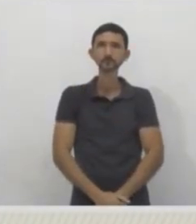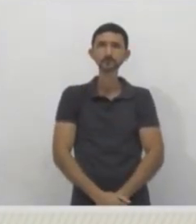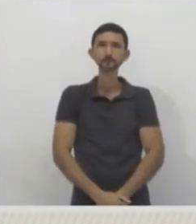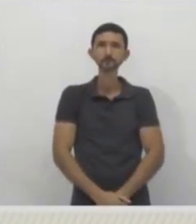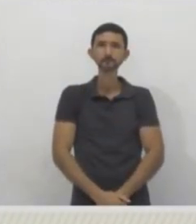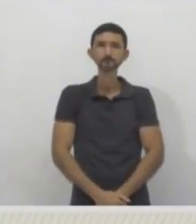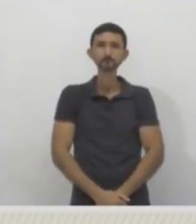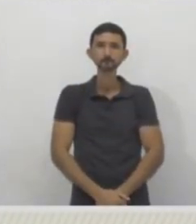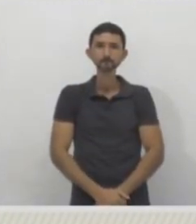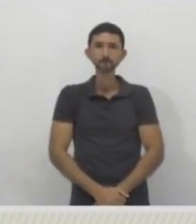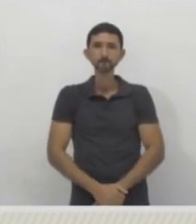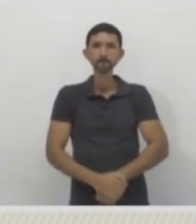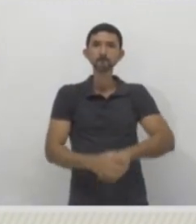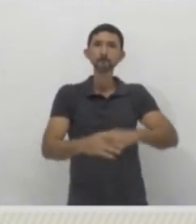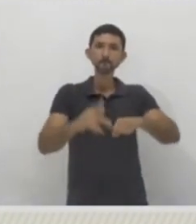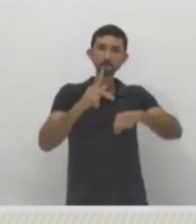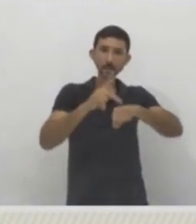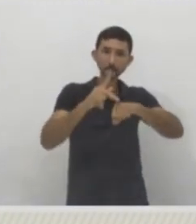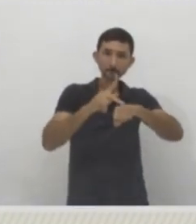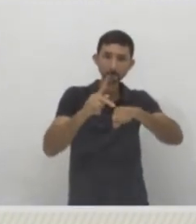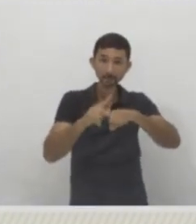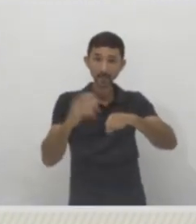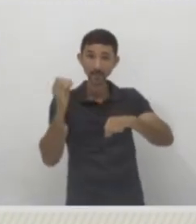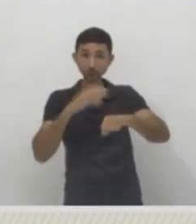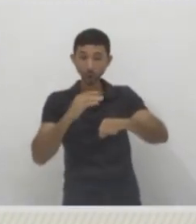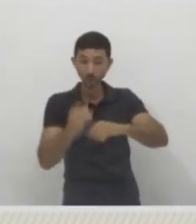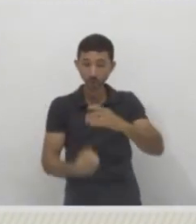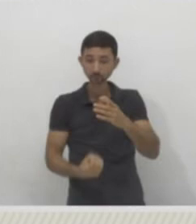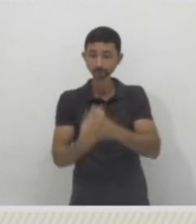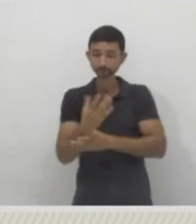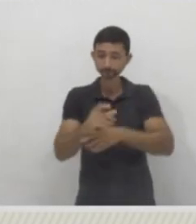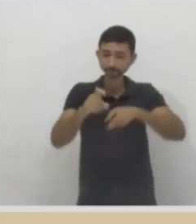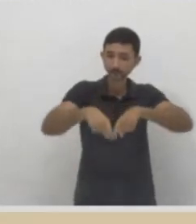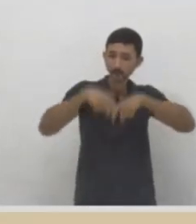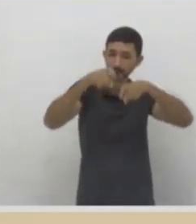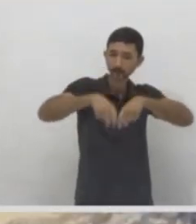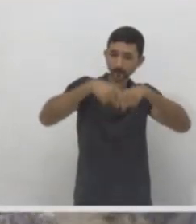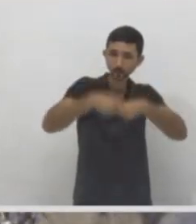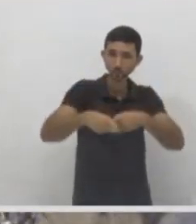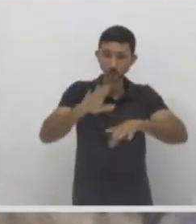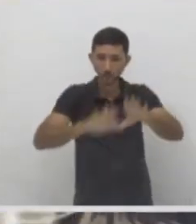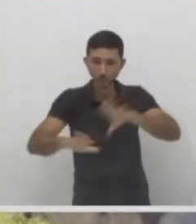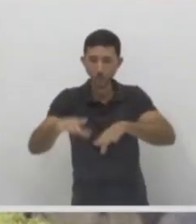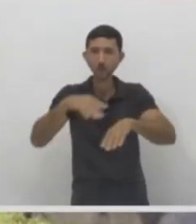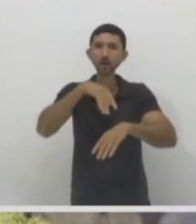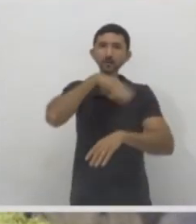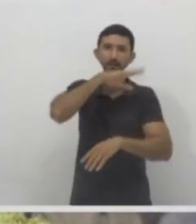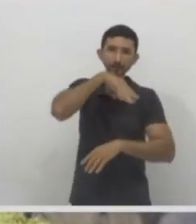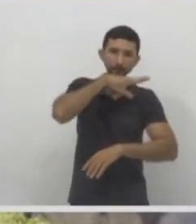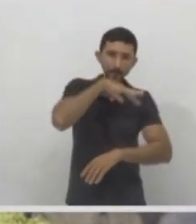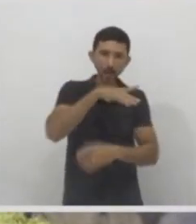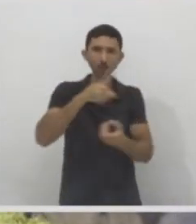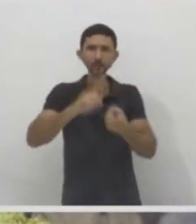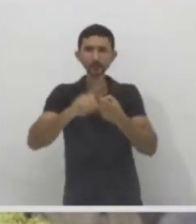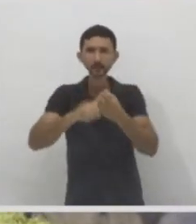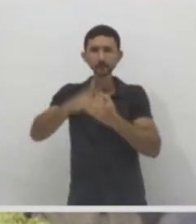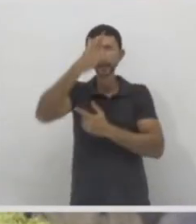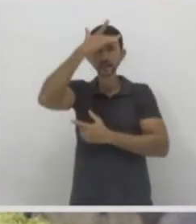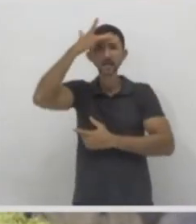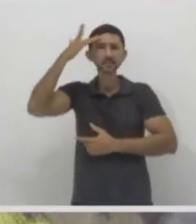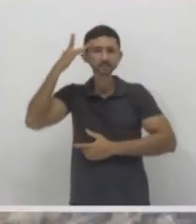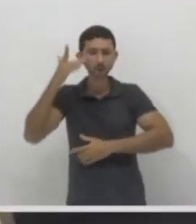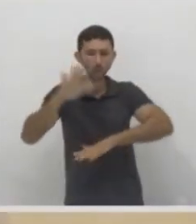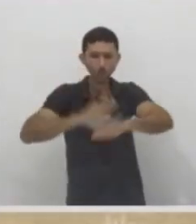O Neolítico começa com a aparição da agricultura e do cultivo de gado. Neste período, os seres humanos começaram a